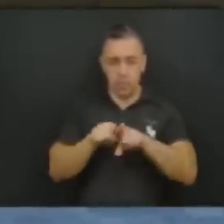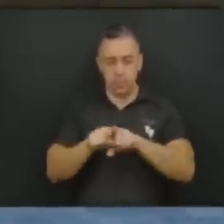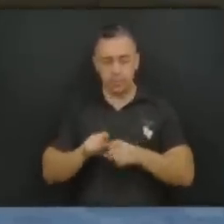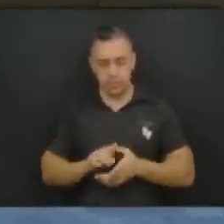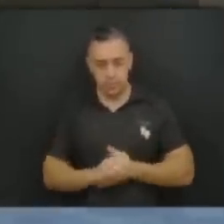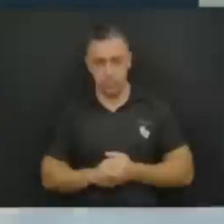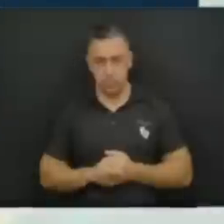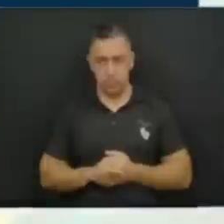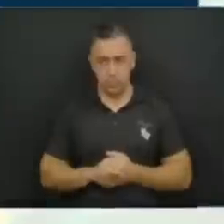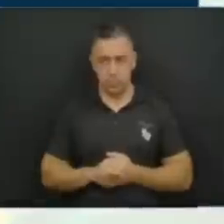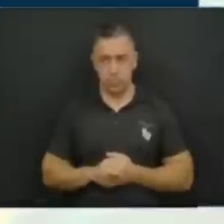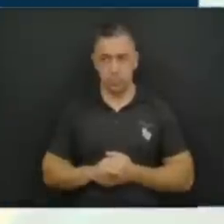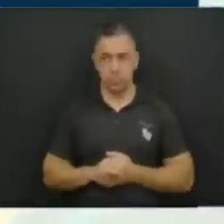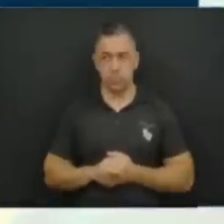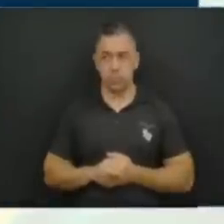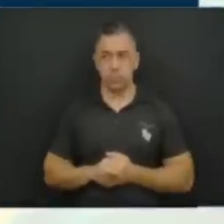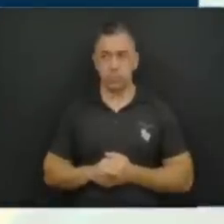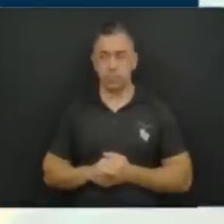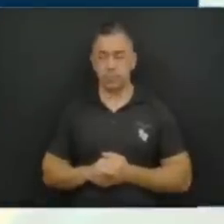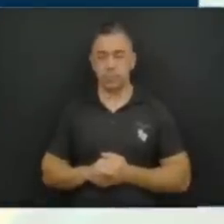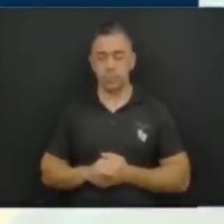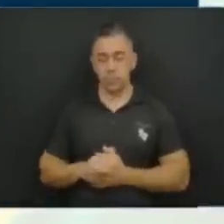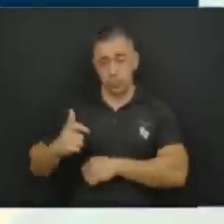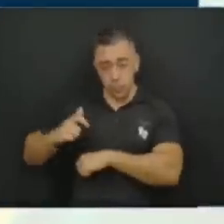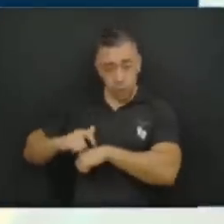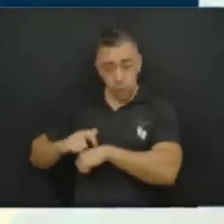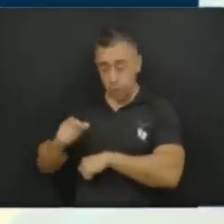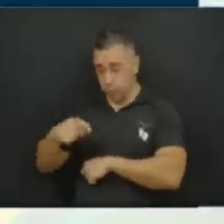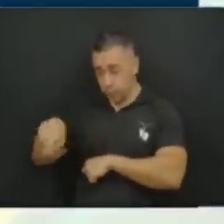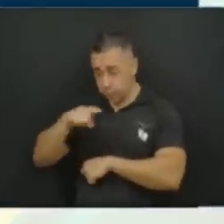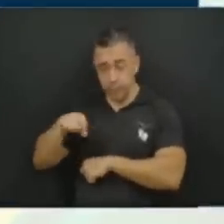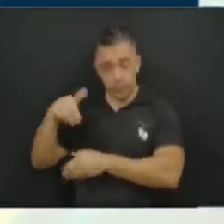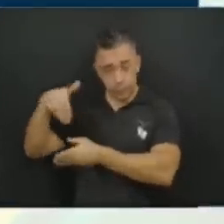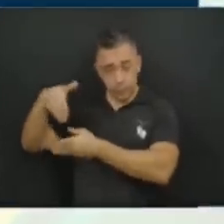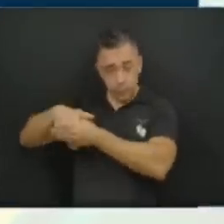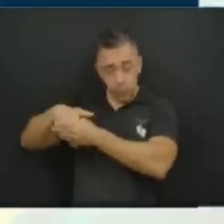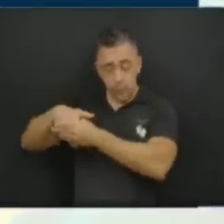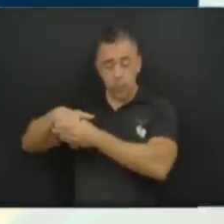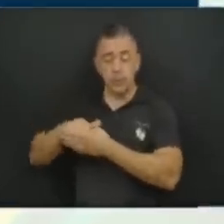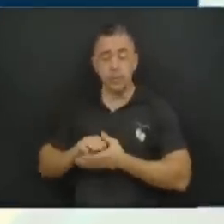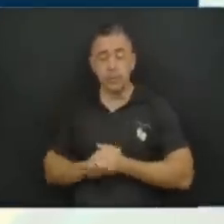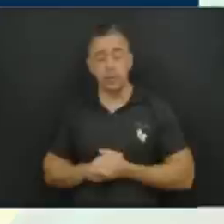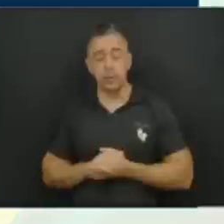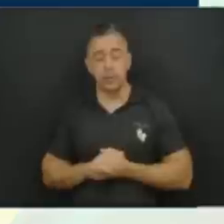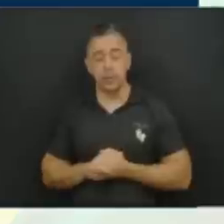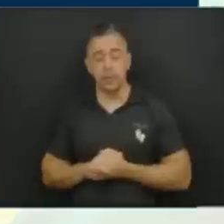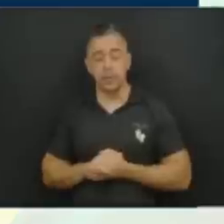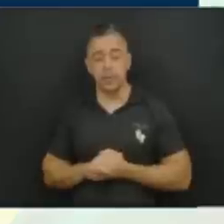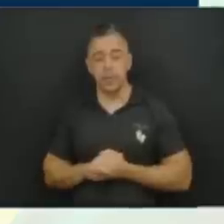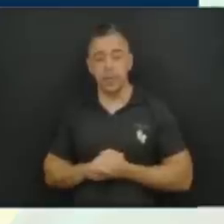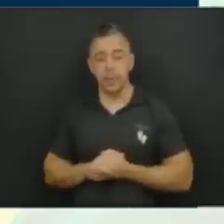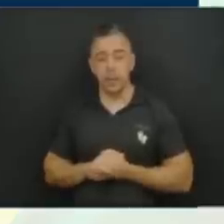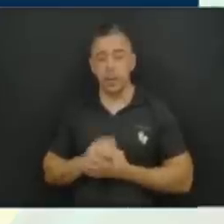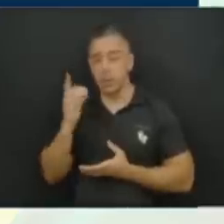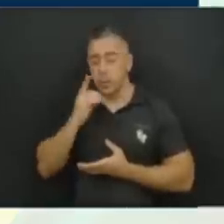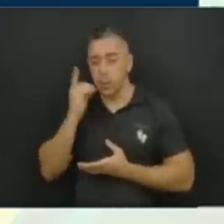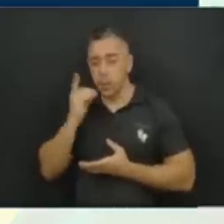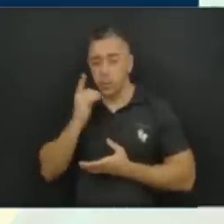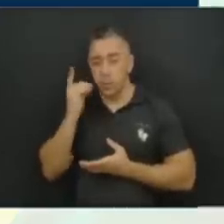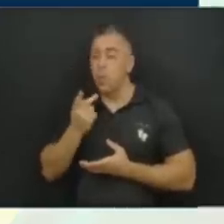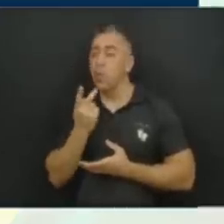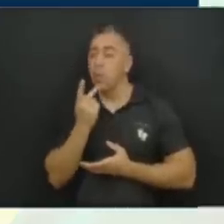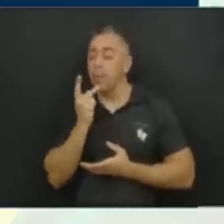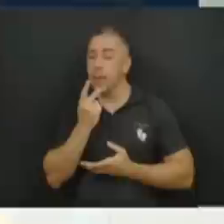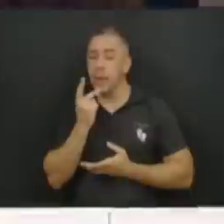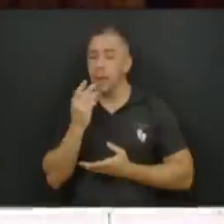simples né e enquanto Aguardamos a votação e o deputado Homero está